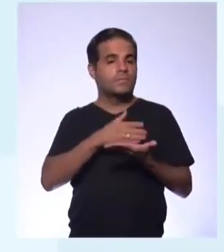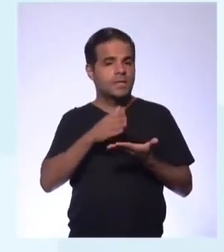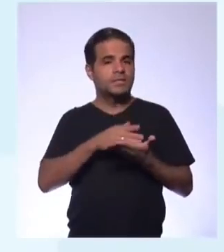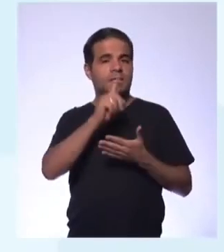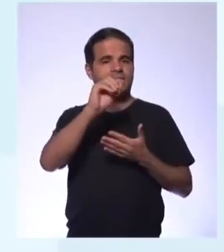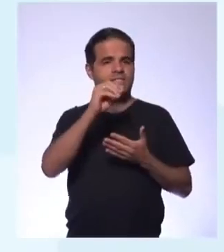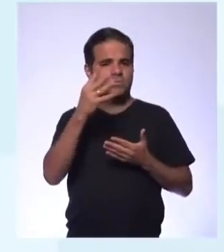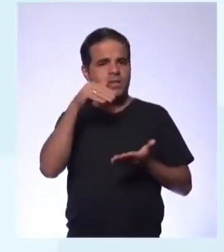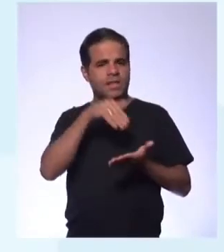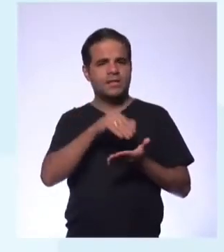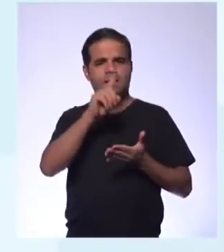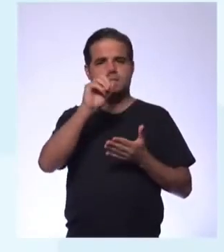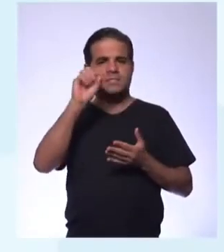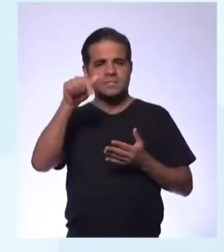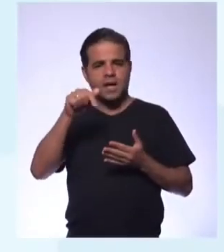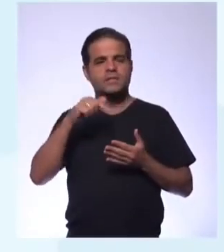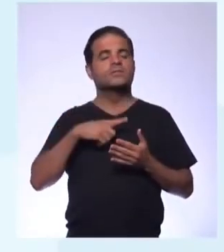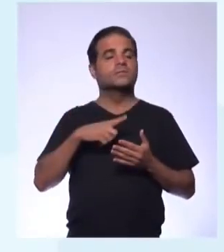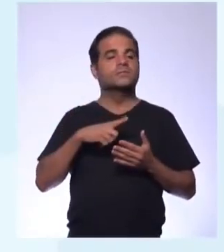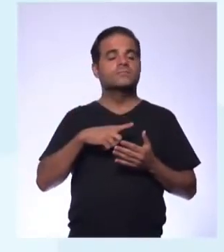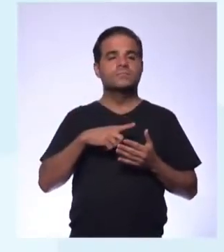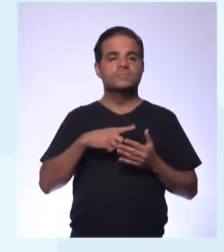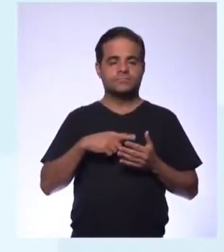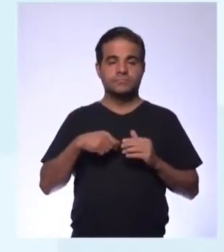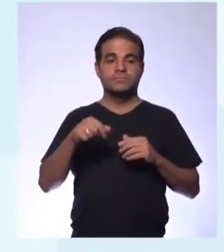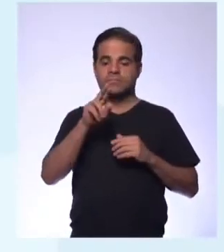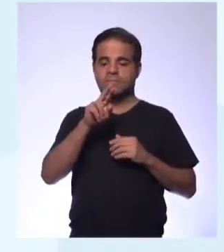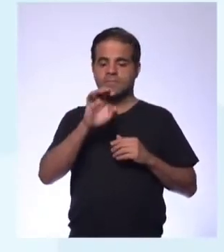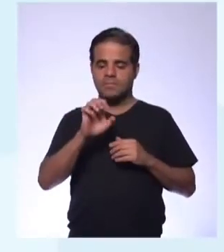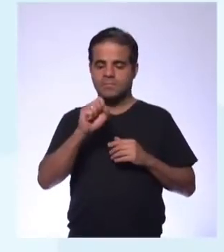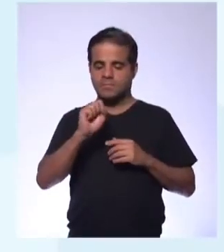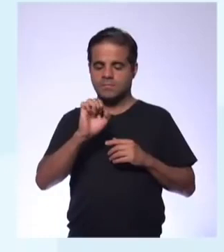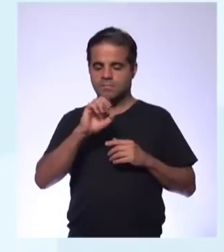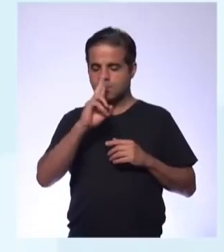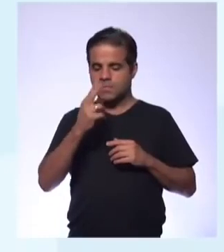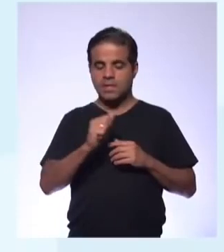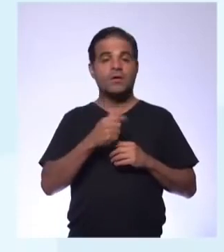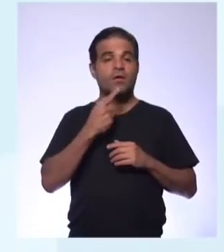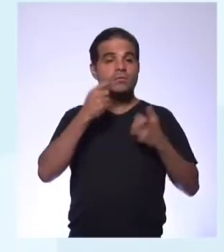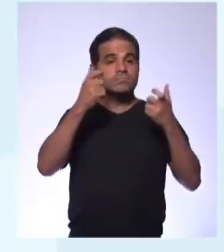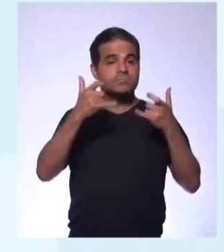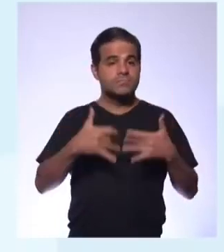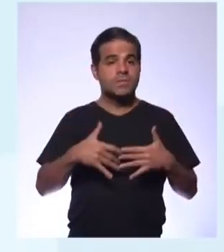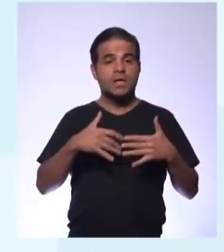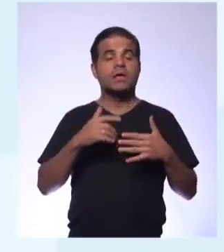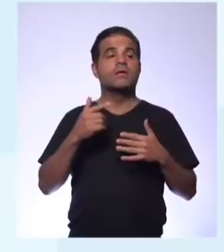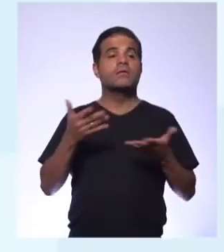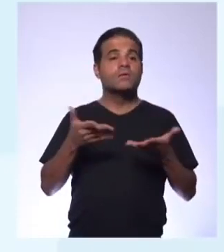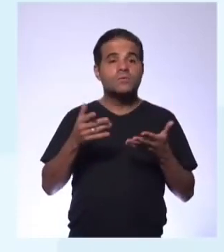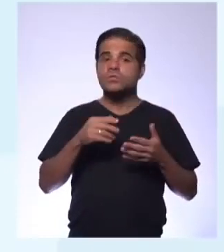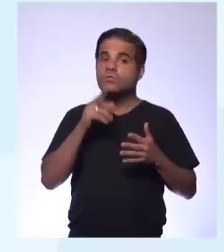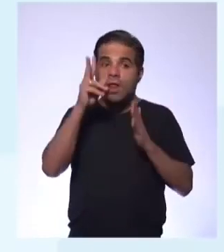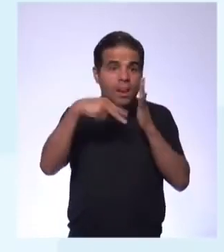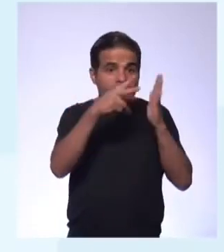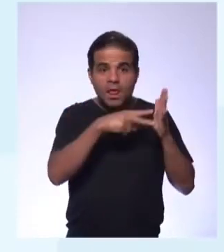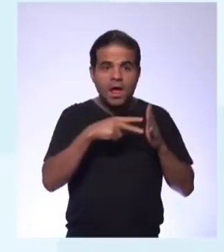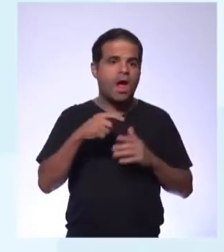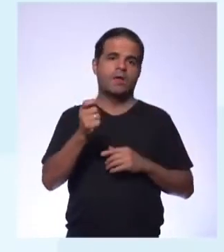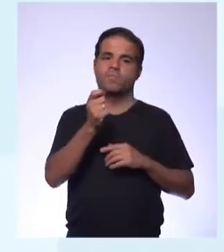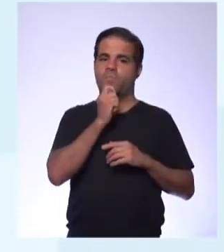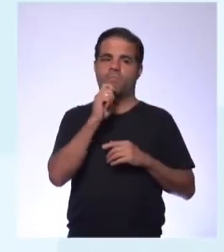104 a 107. Então, vocês terão lá a resenha crítica, que eu até falei qual é já, mas hoje a gente não vai ler, a gente